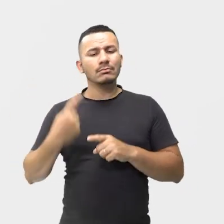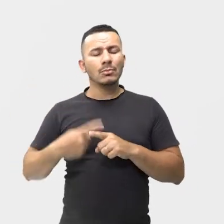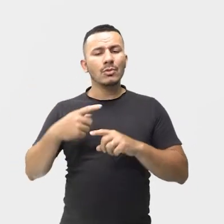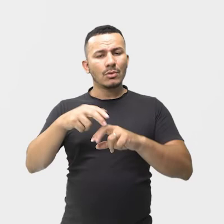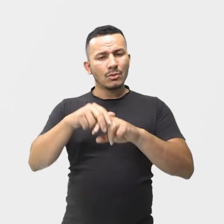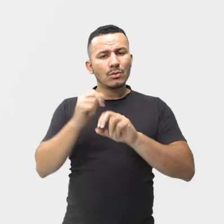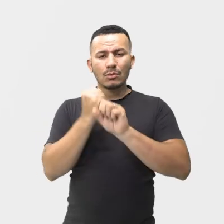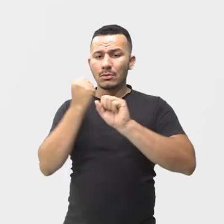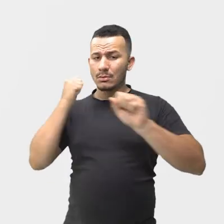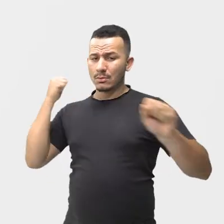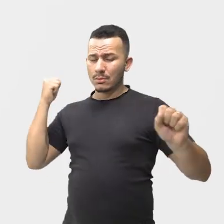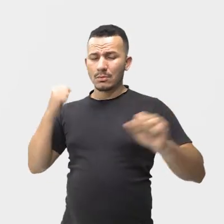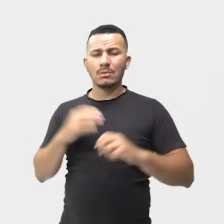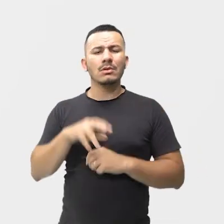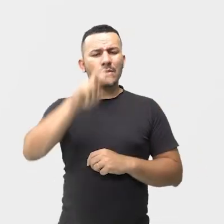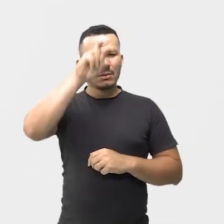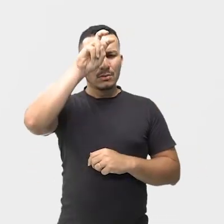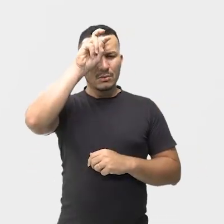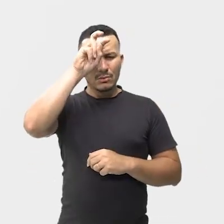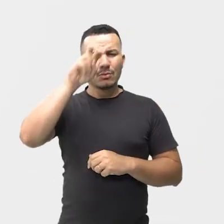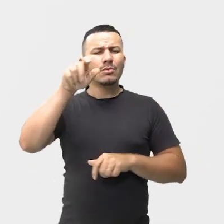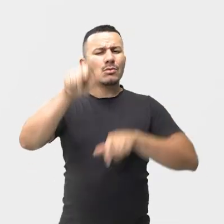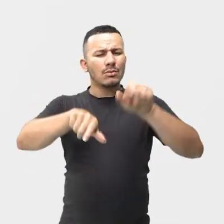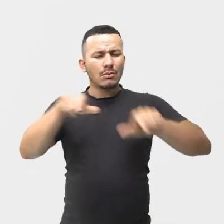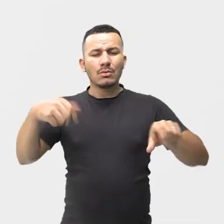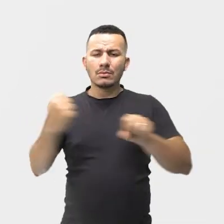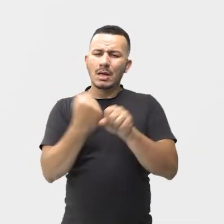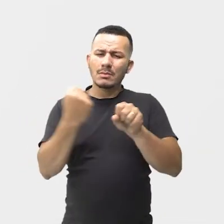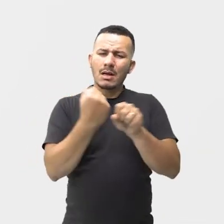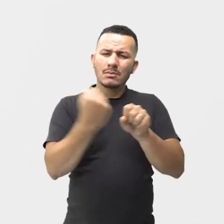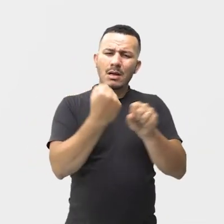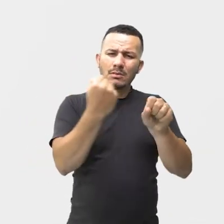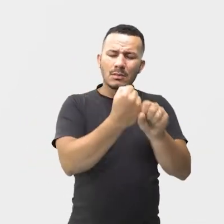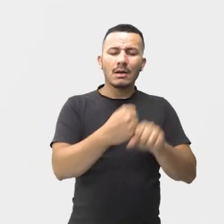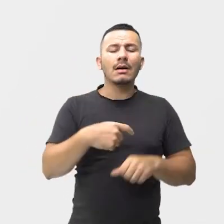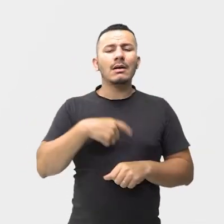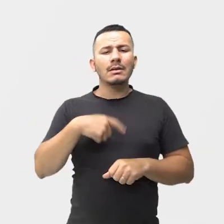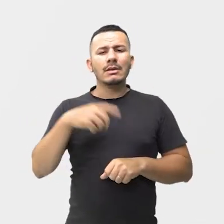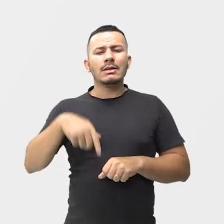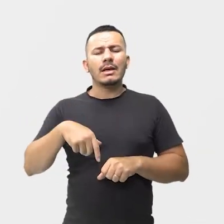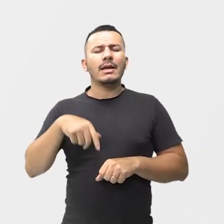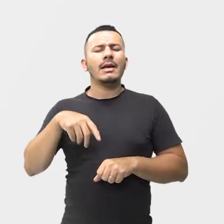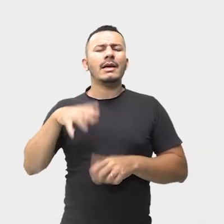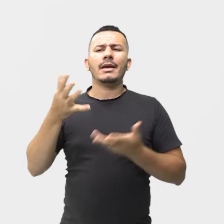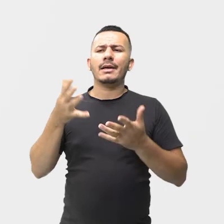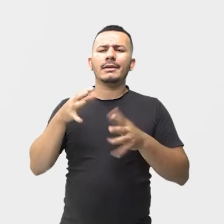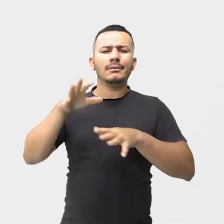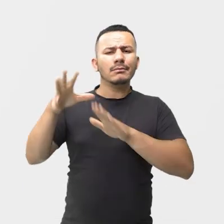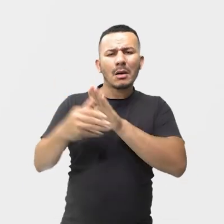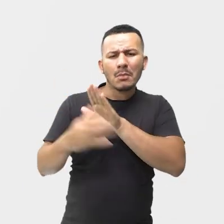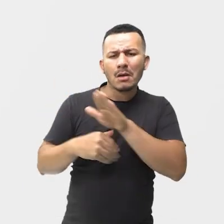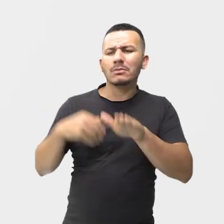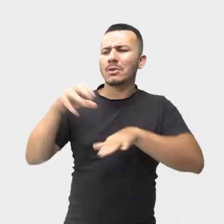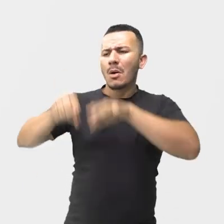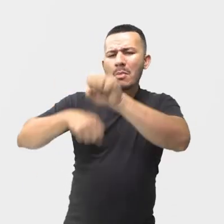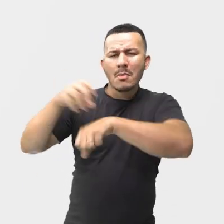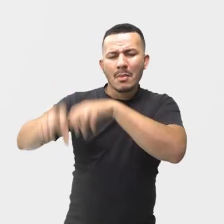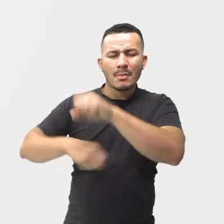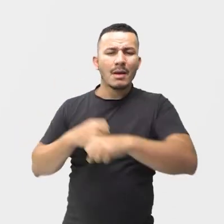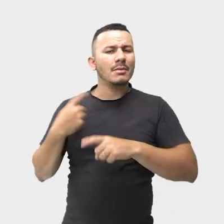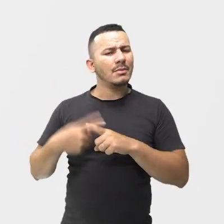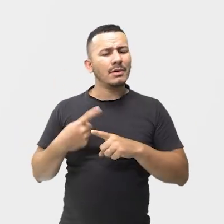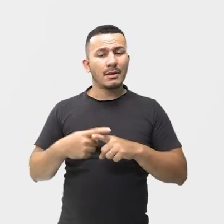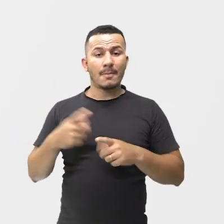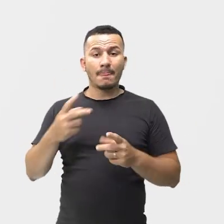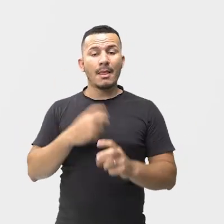quando os egípcios construíram esses túmulos, eles eram muito saqueados, havia muito roubo. Então,